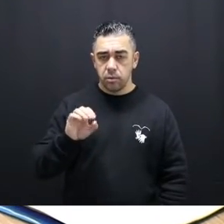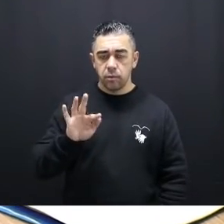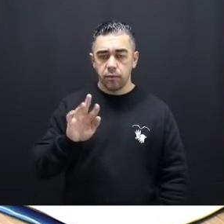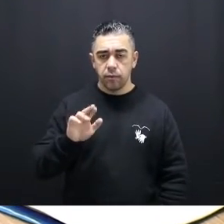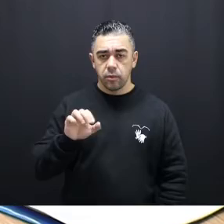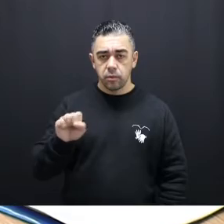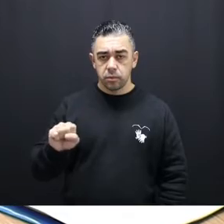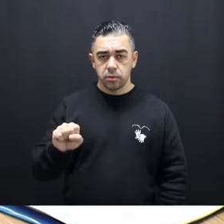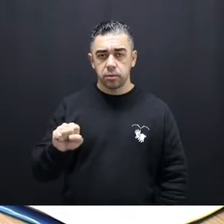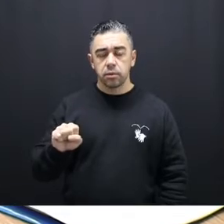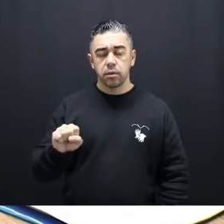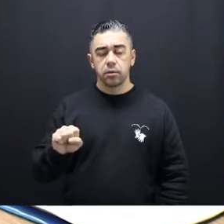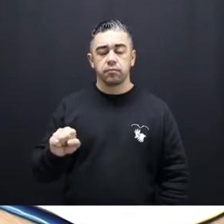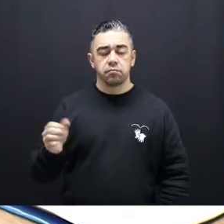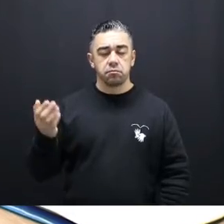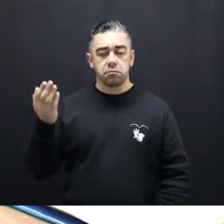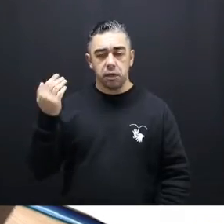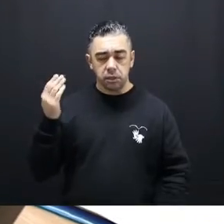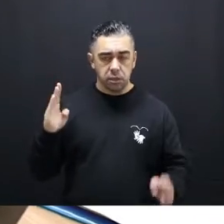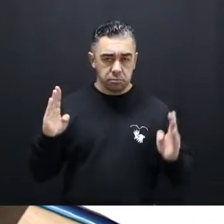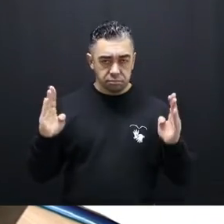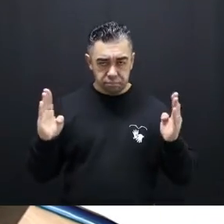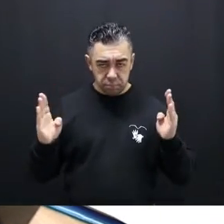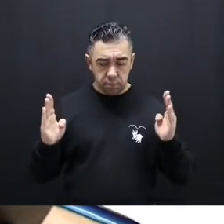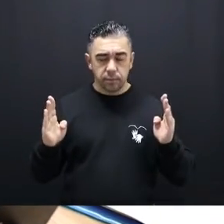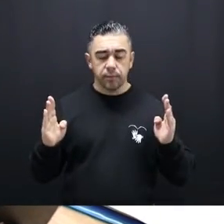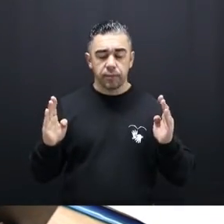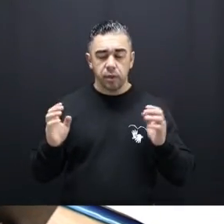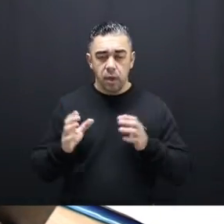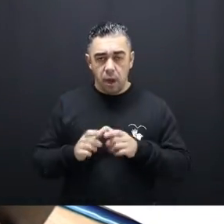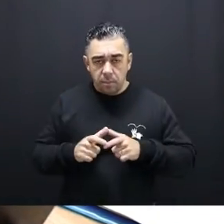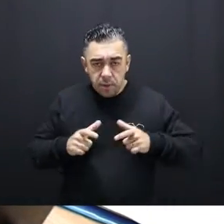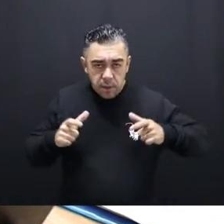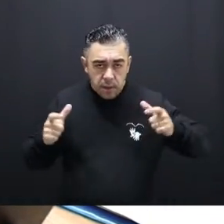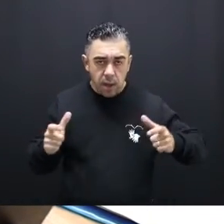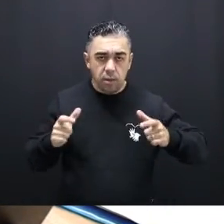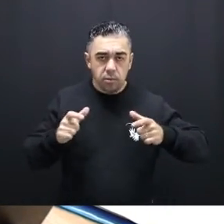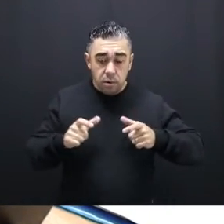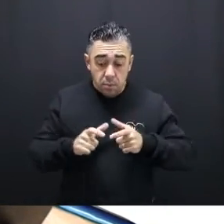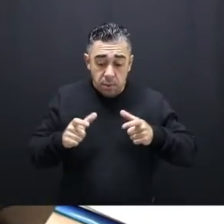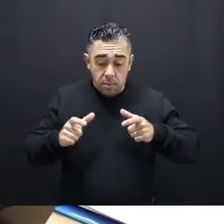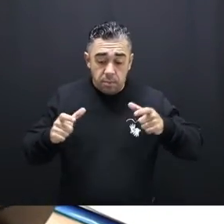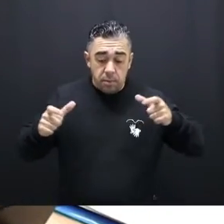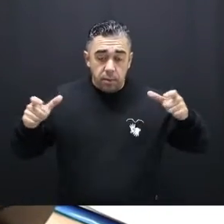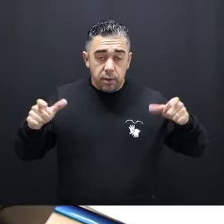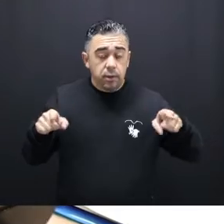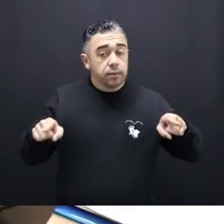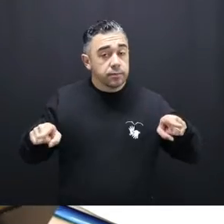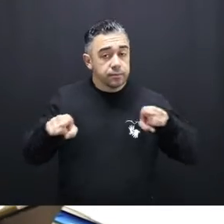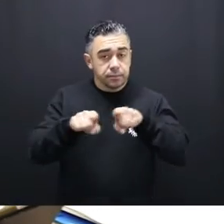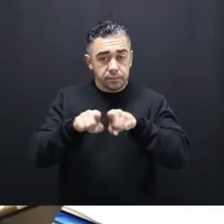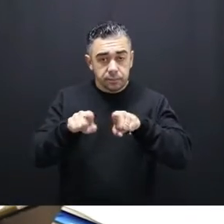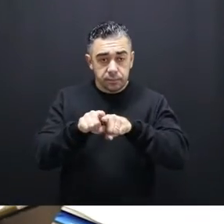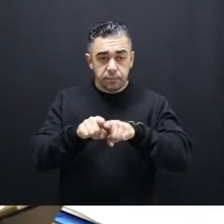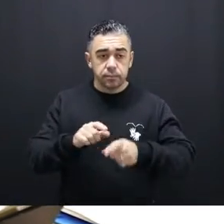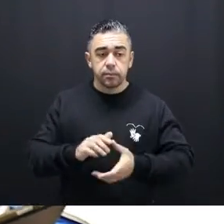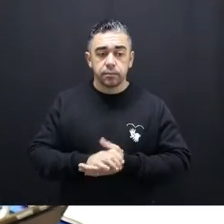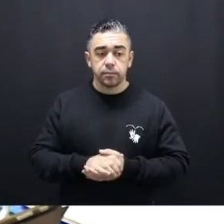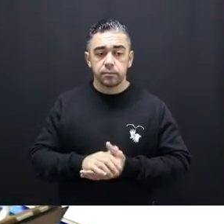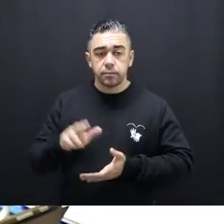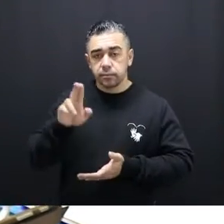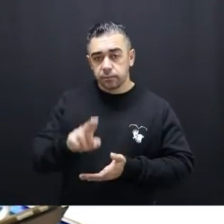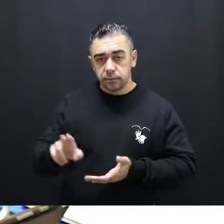na época até foi ampliado foi crescendo e também e